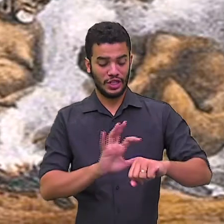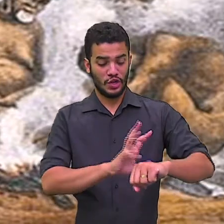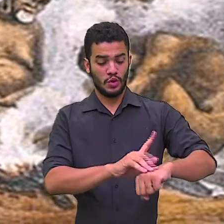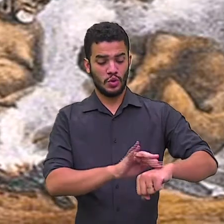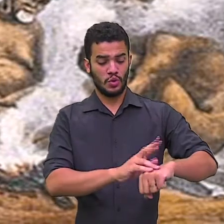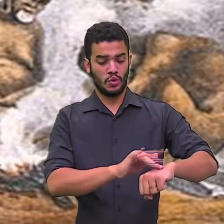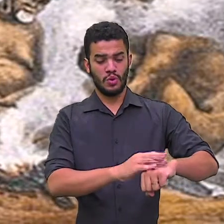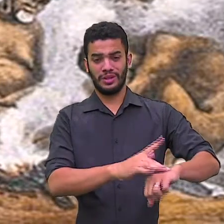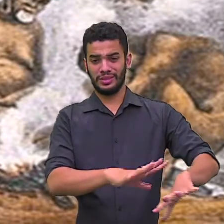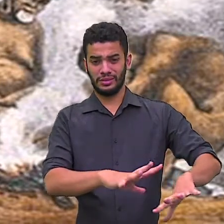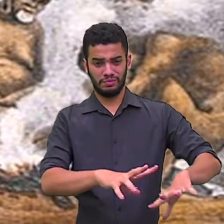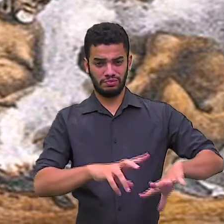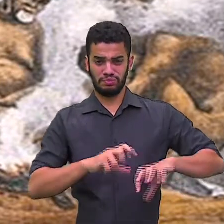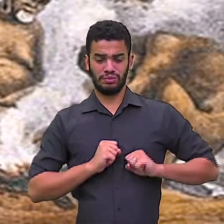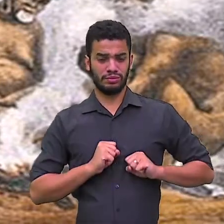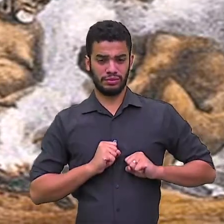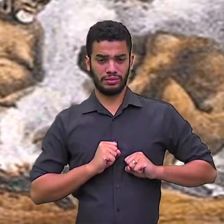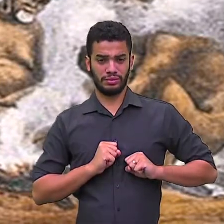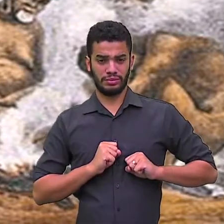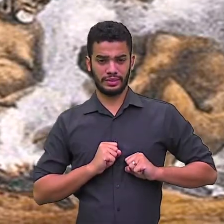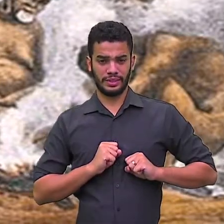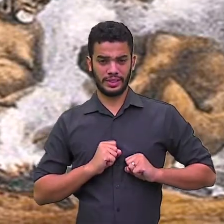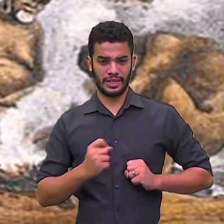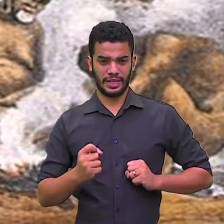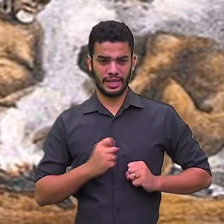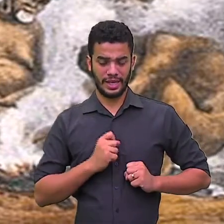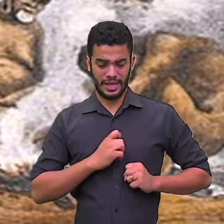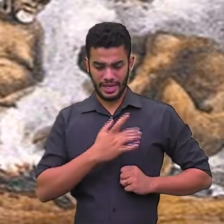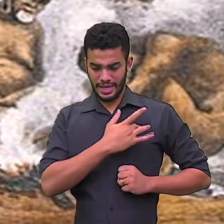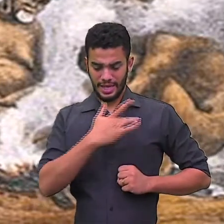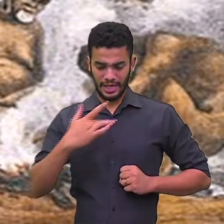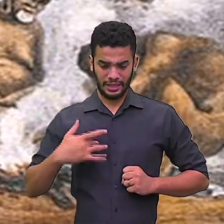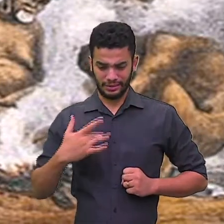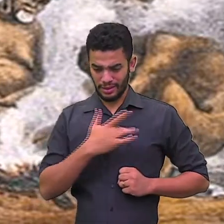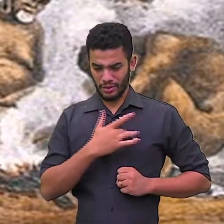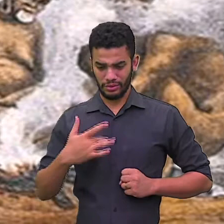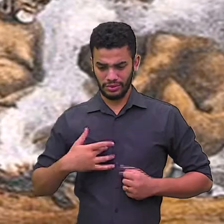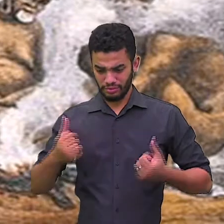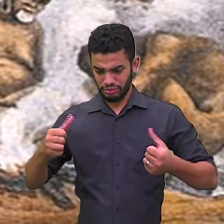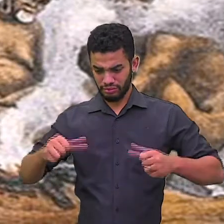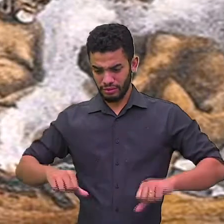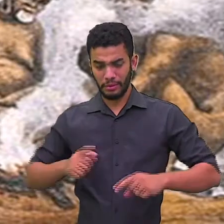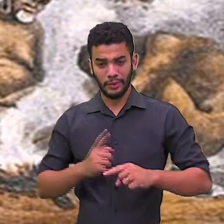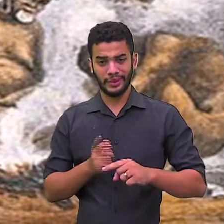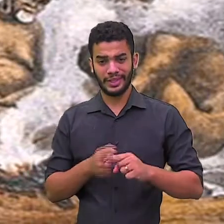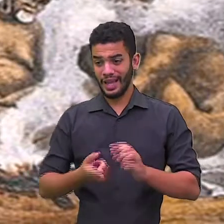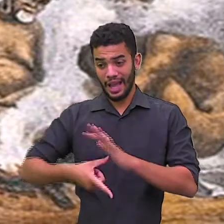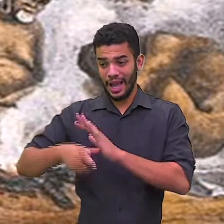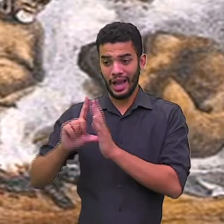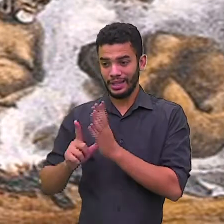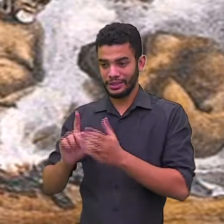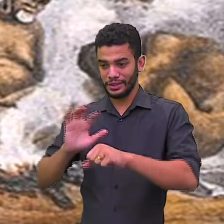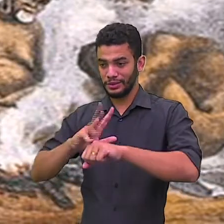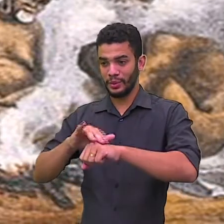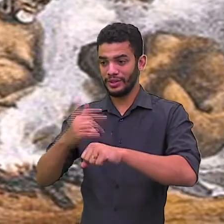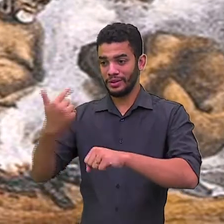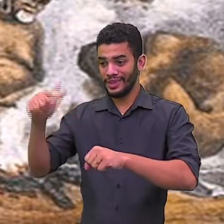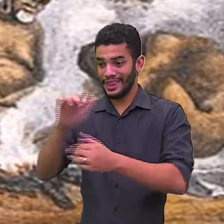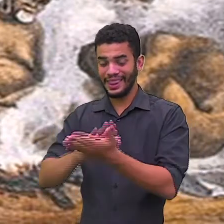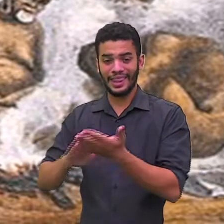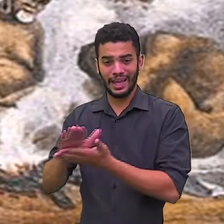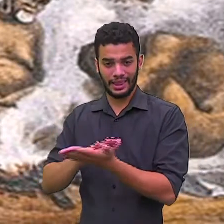tinham imunidade porque eles nunca tiveram contato com essas doenças até então. A falta de